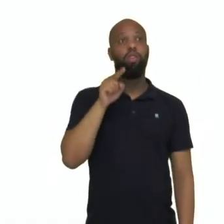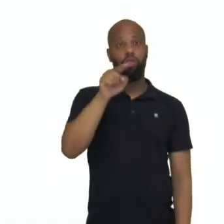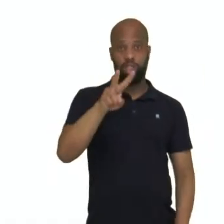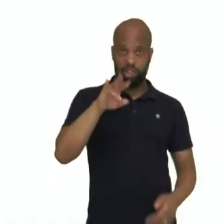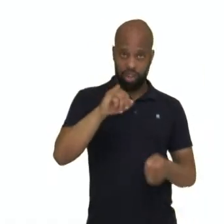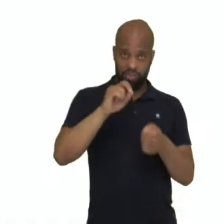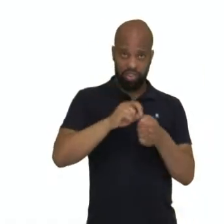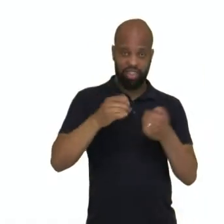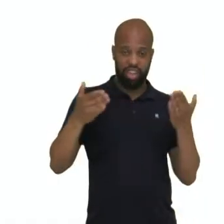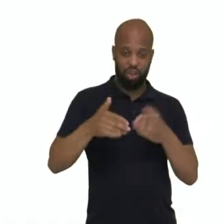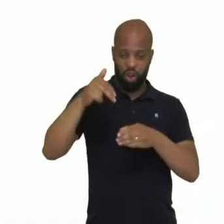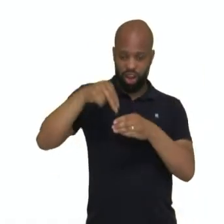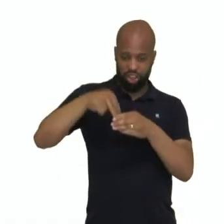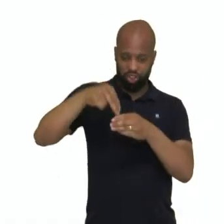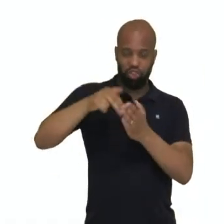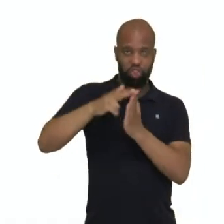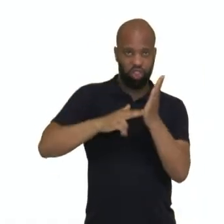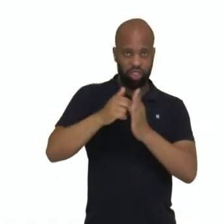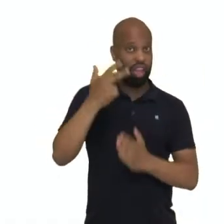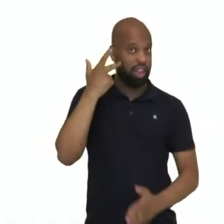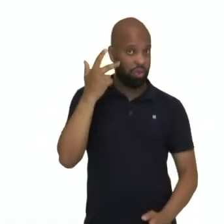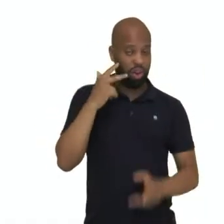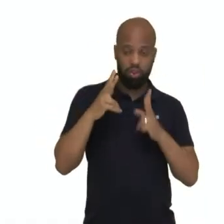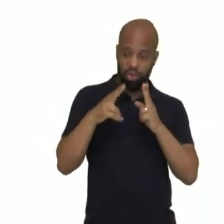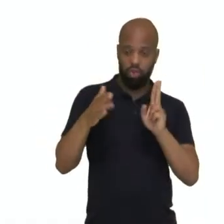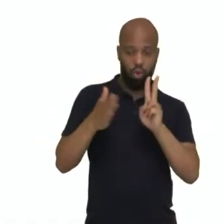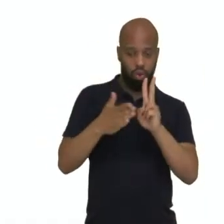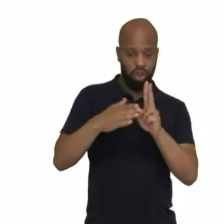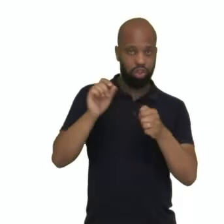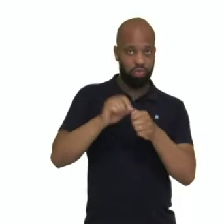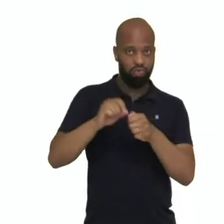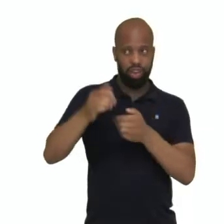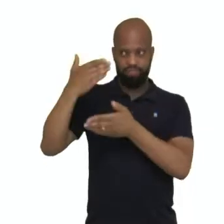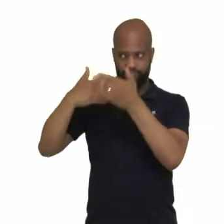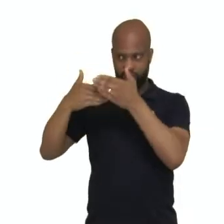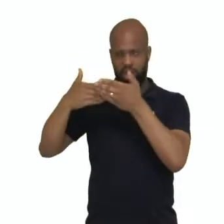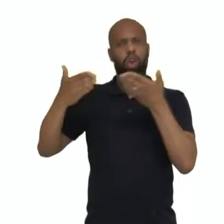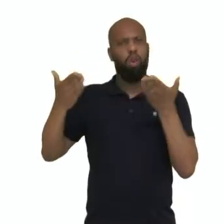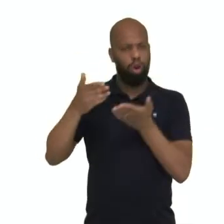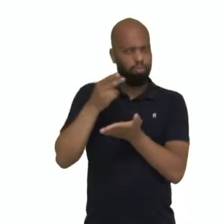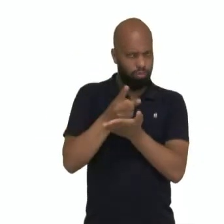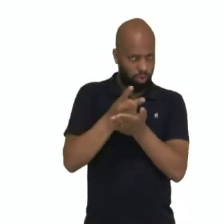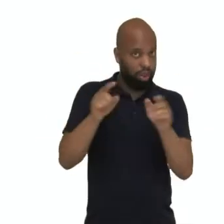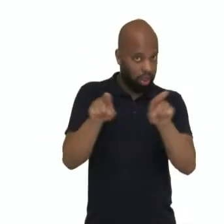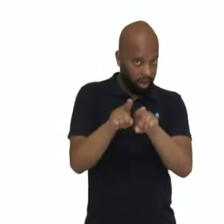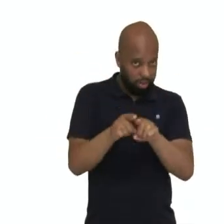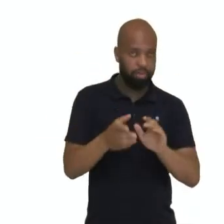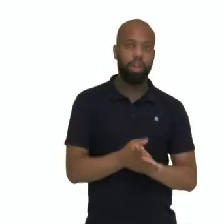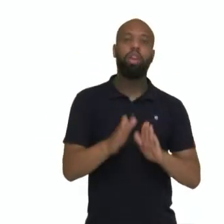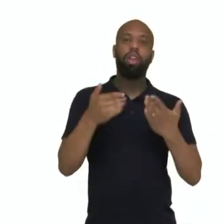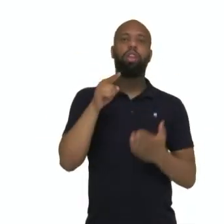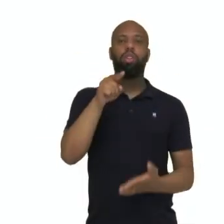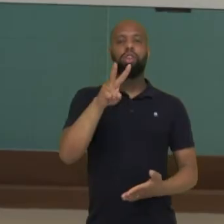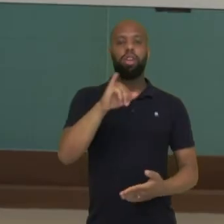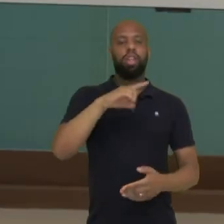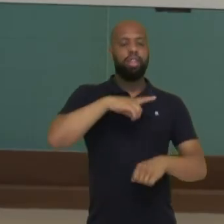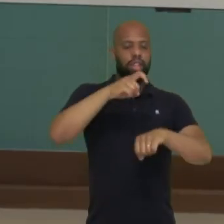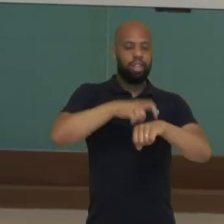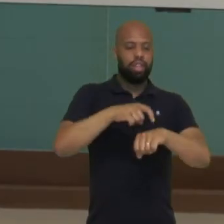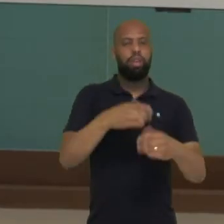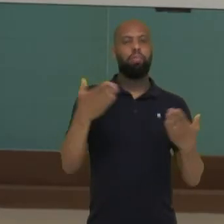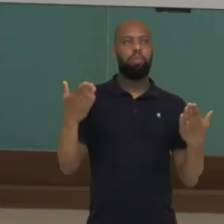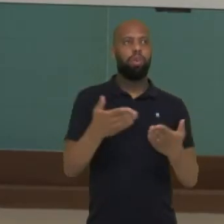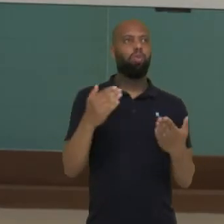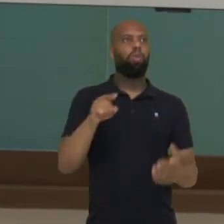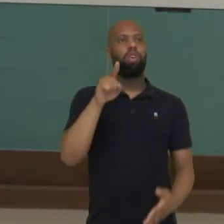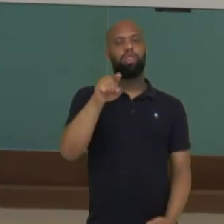nossas próprias tintas naturais, como os povos indígenas faziam e ainda fazem? Bom, você vai ter um tempinho aí